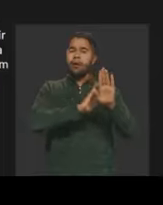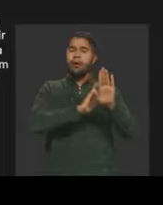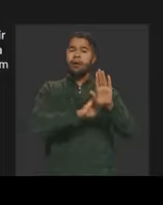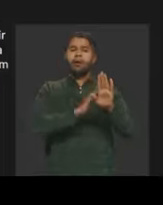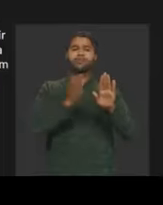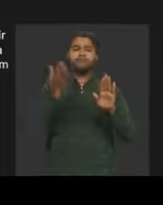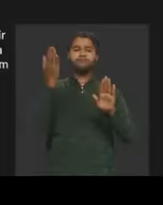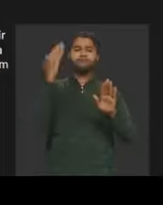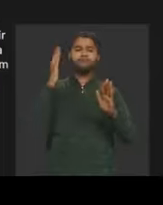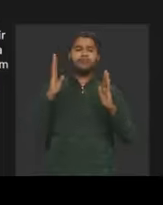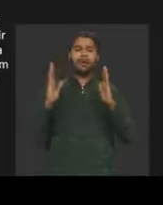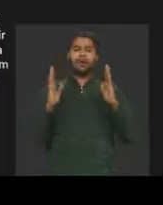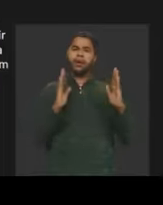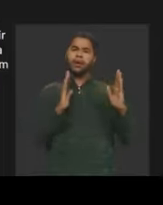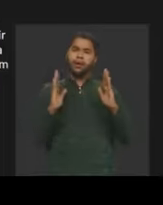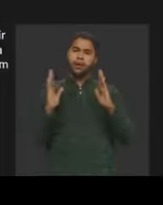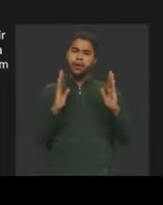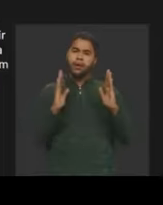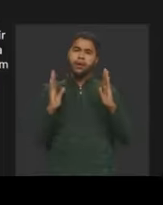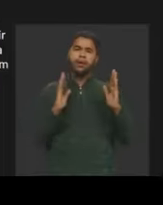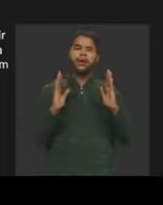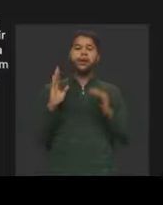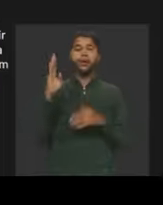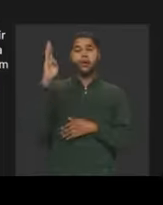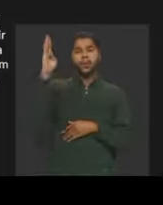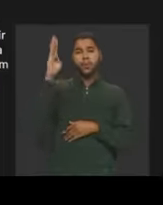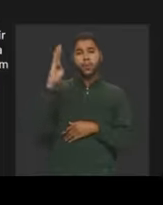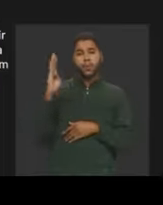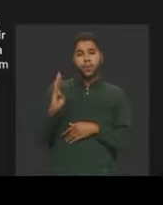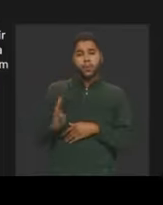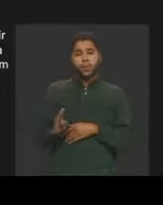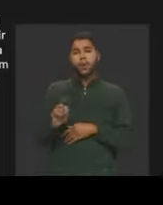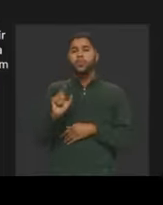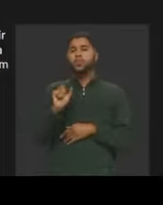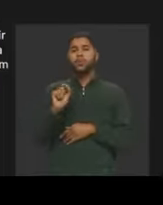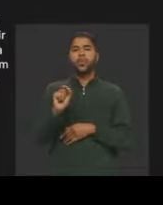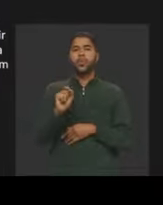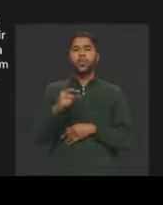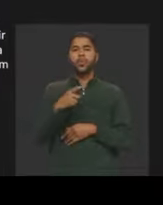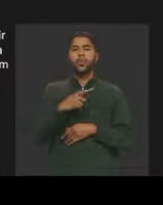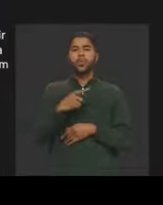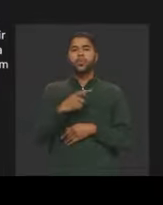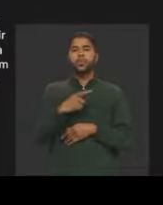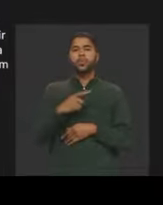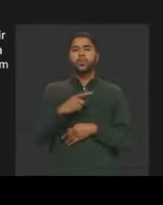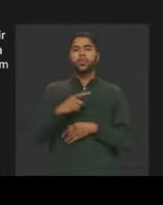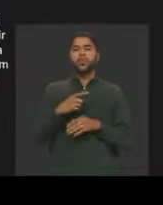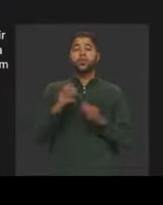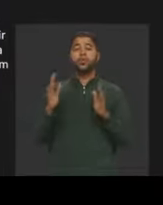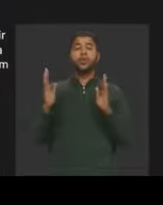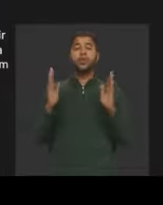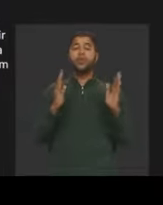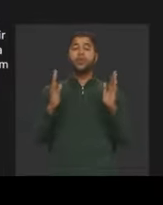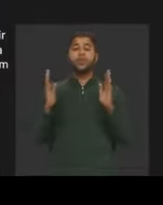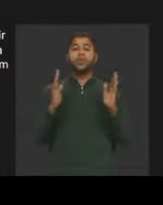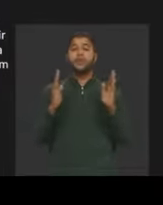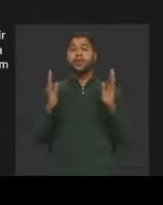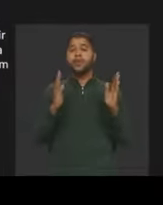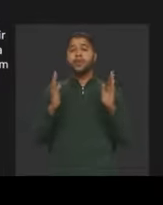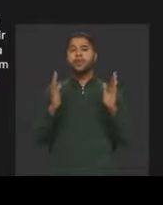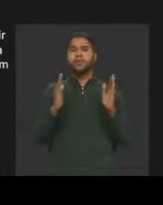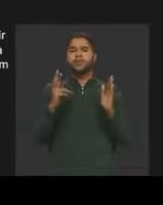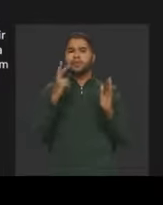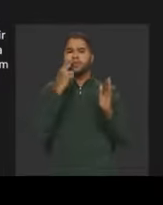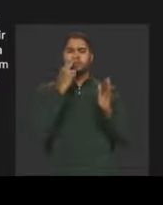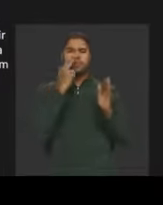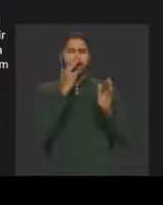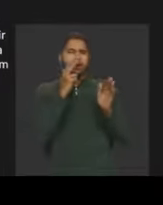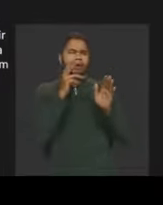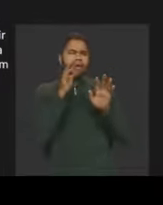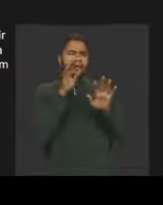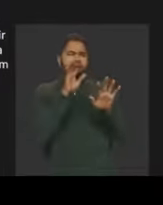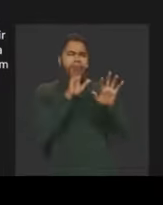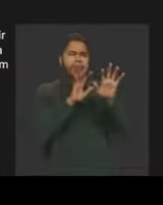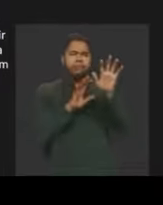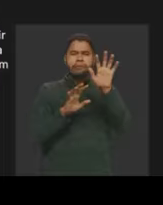naquela época a nação brasileira estava acometida por um período de sombras,